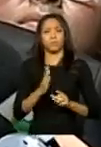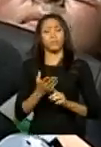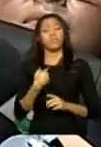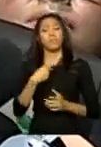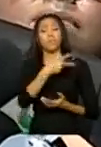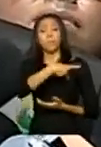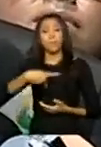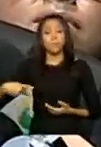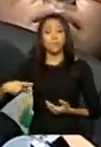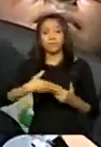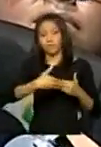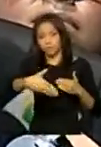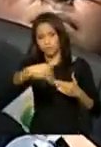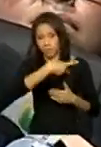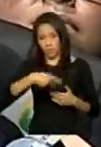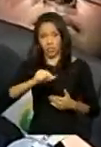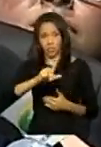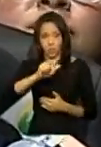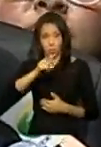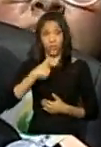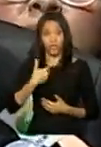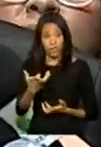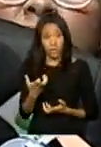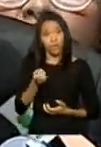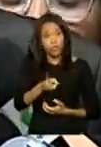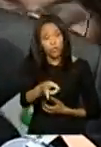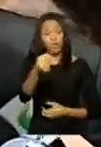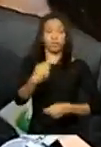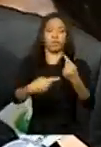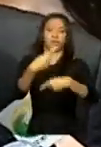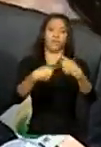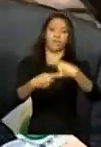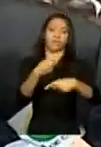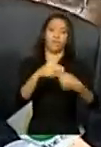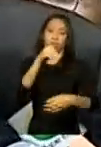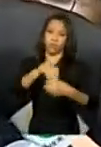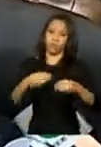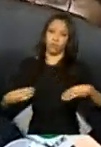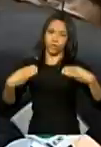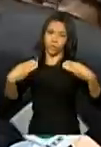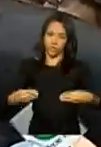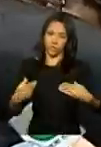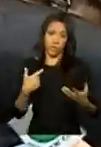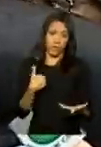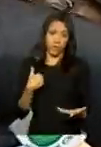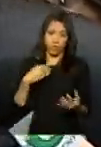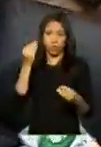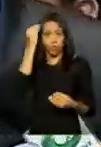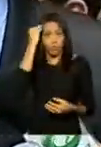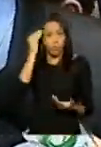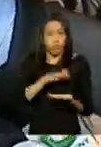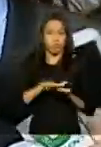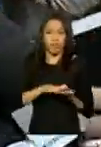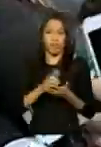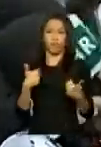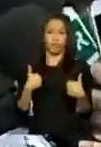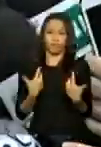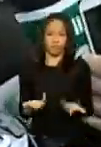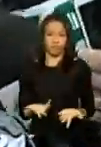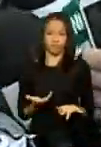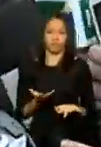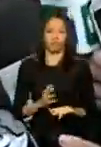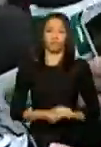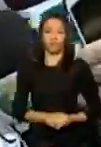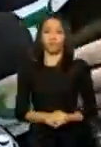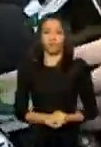e queriam que essa política continuasse. Vem em mim uma possibilidade de continuidade. Eu não posso pagar por isso. Não sei, o nome quem bota